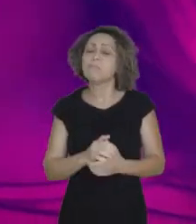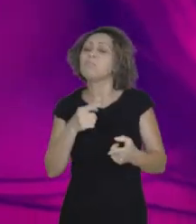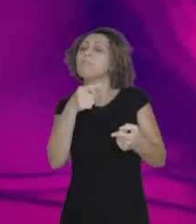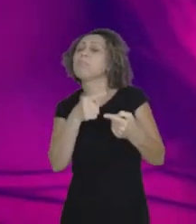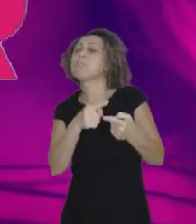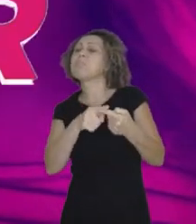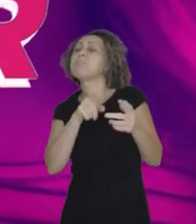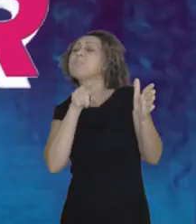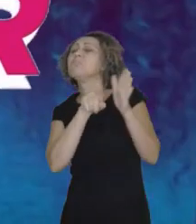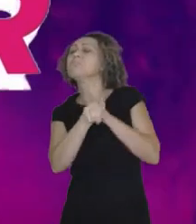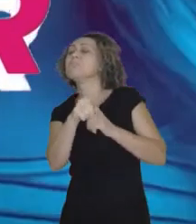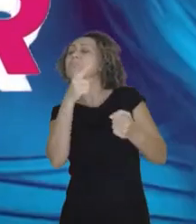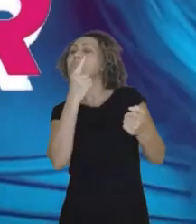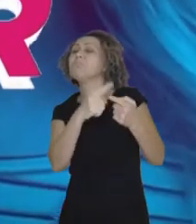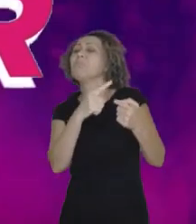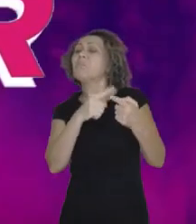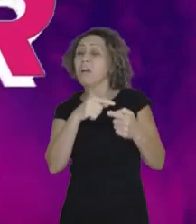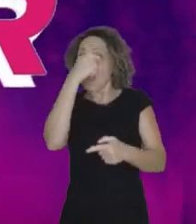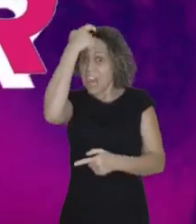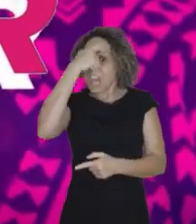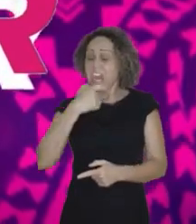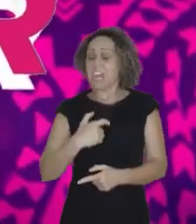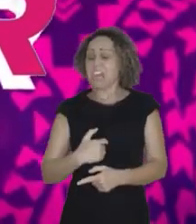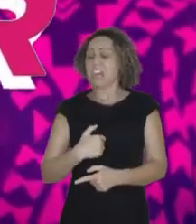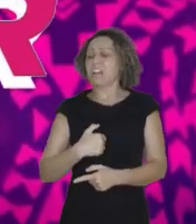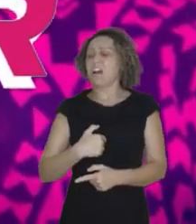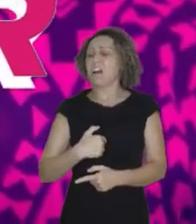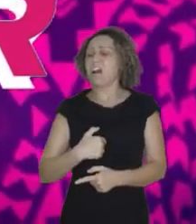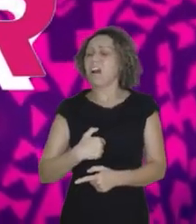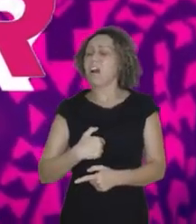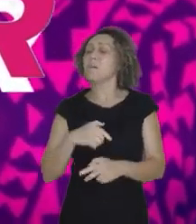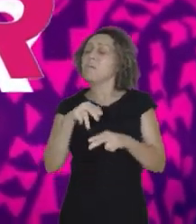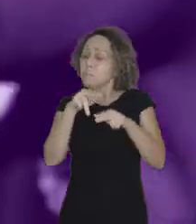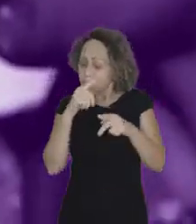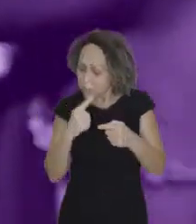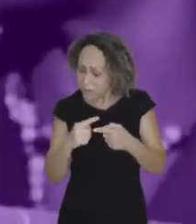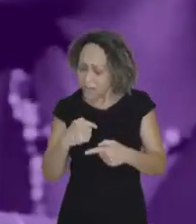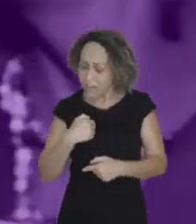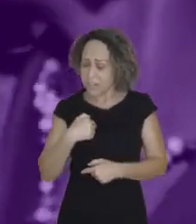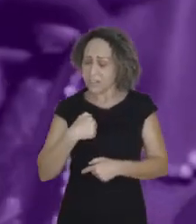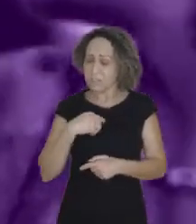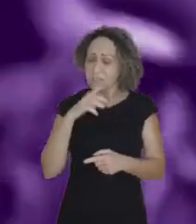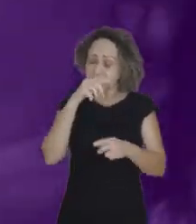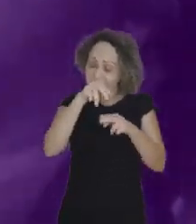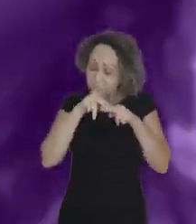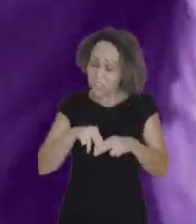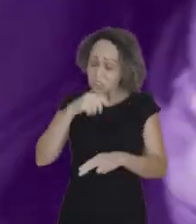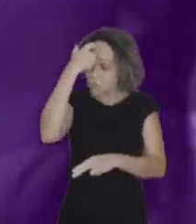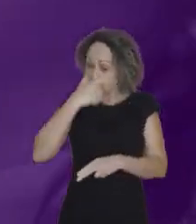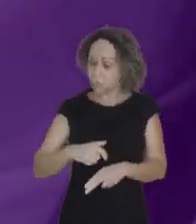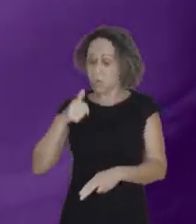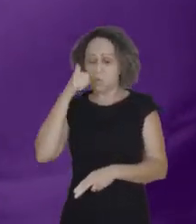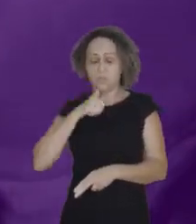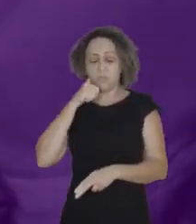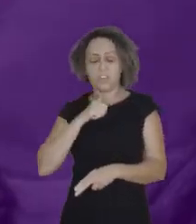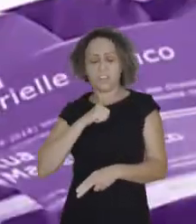Porque eu sou mulher pra fazer